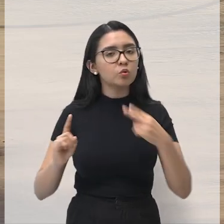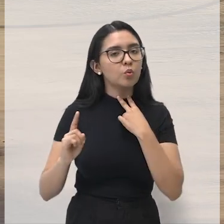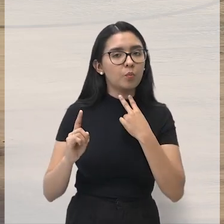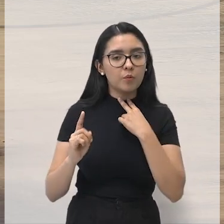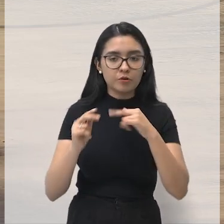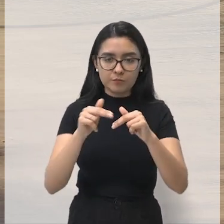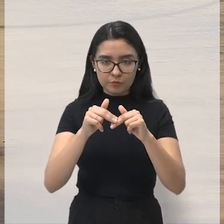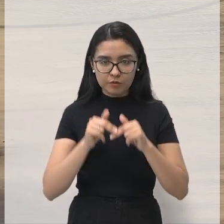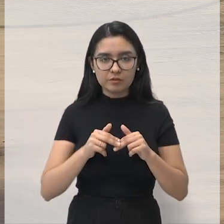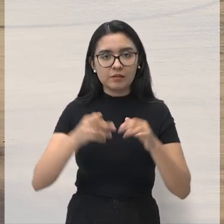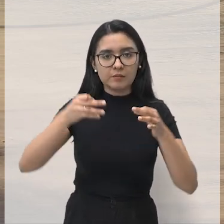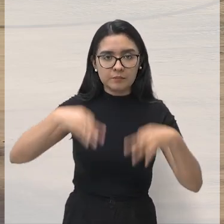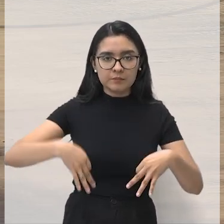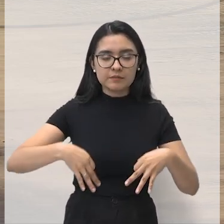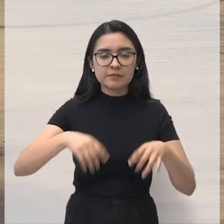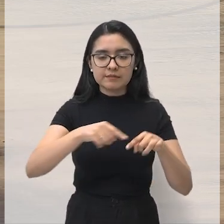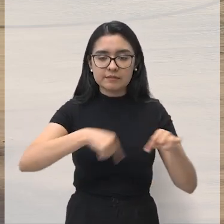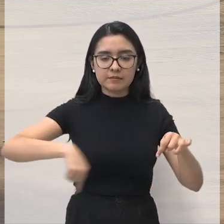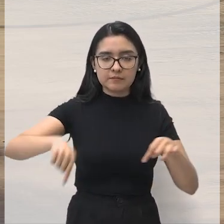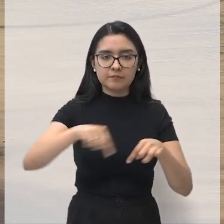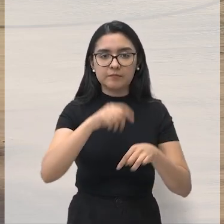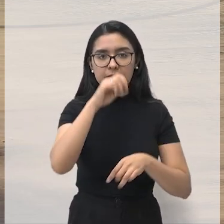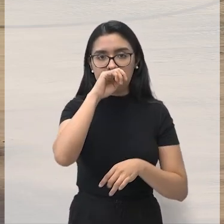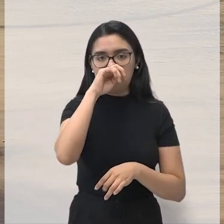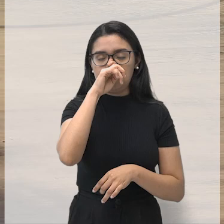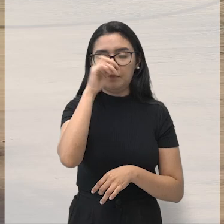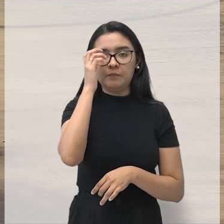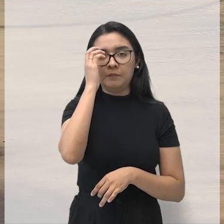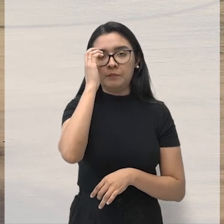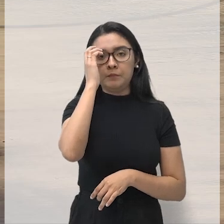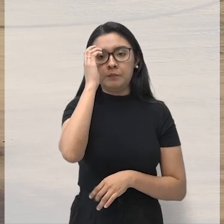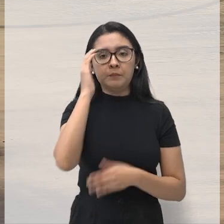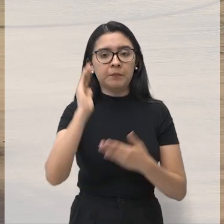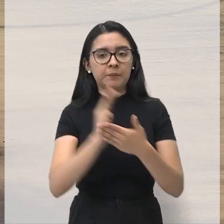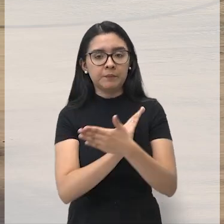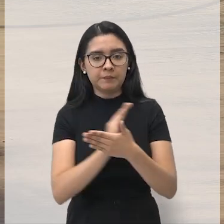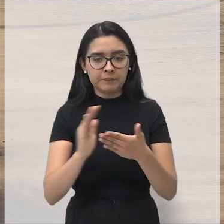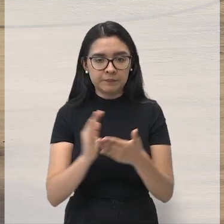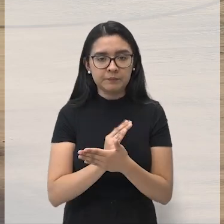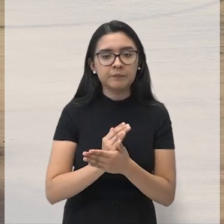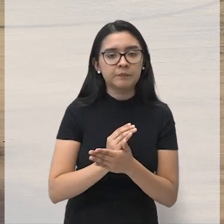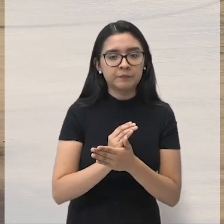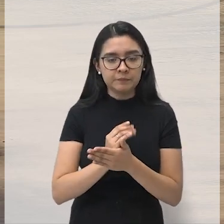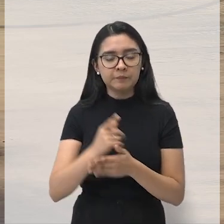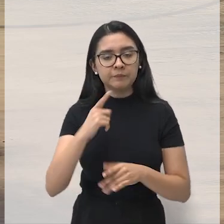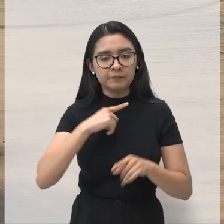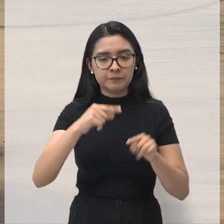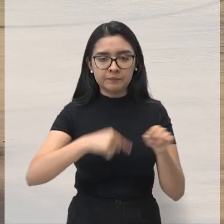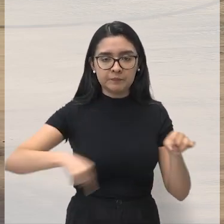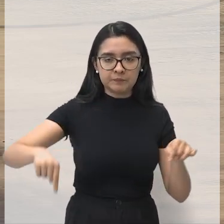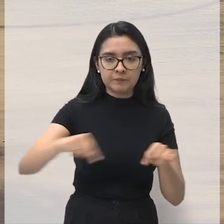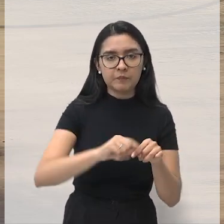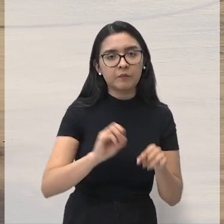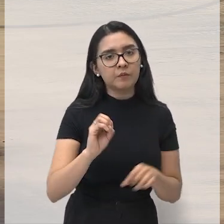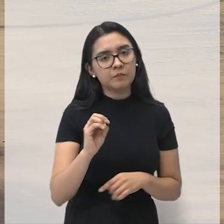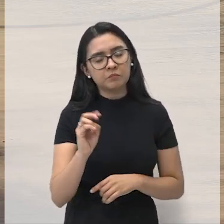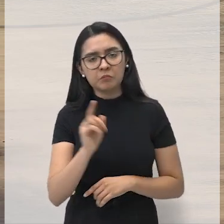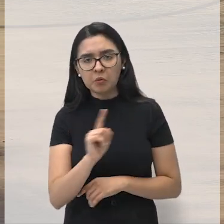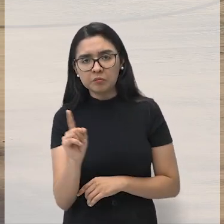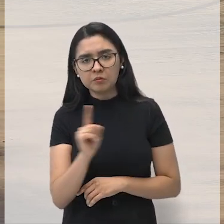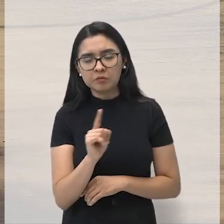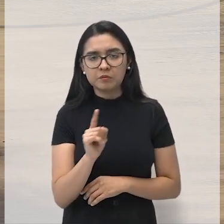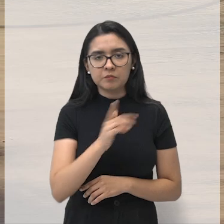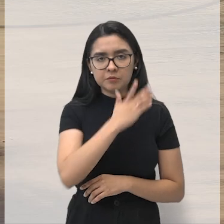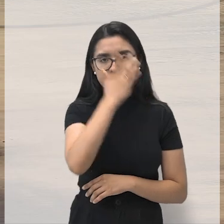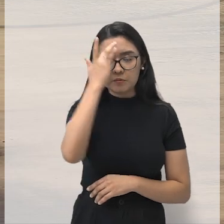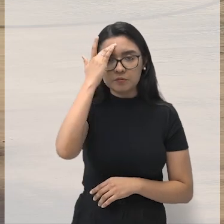isso que está marcadinho, tá bom? Lógico que em alguns lugares eles marcam, como está aqui, e outros não. São as pessoas que estão assistindo que